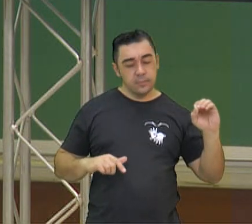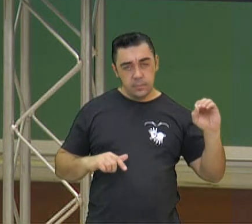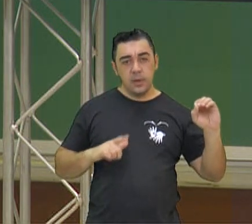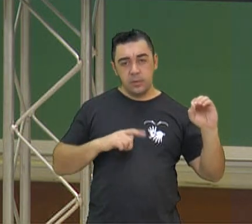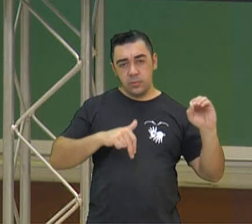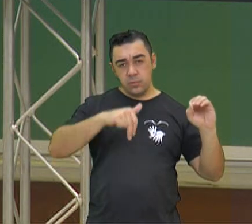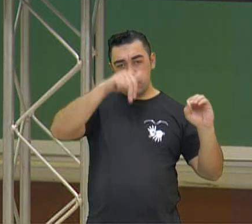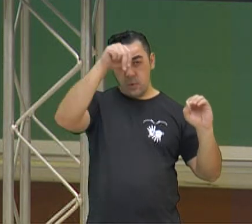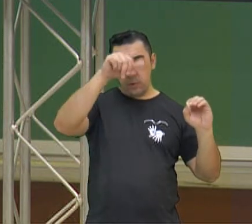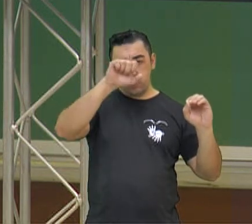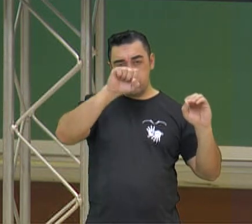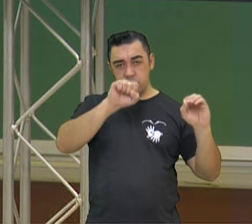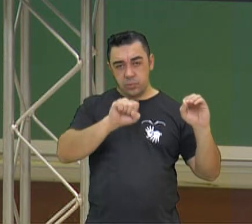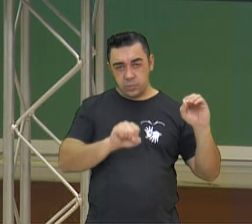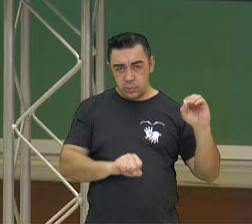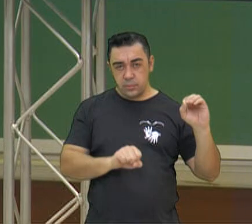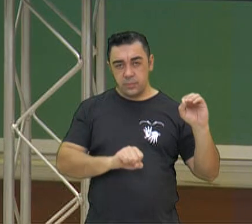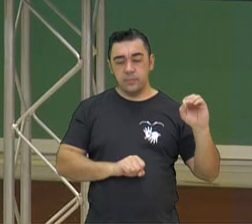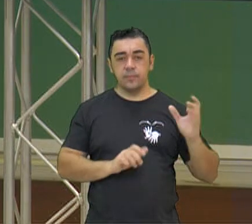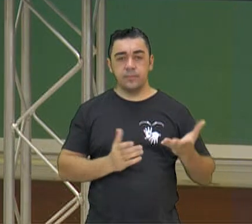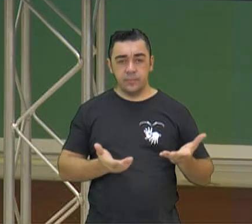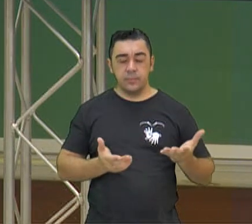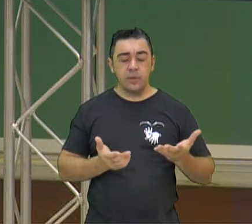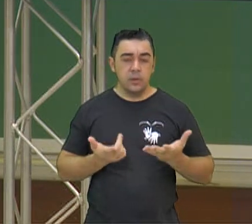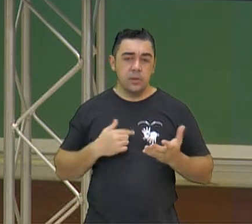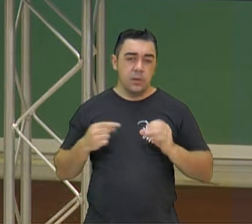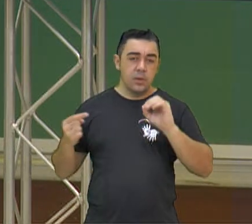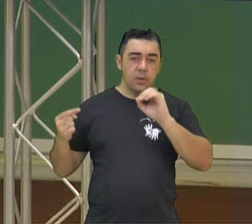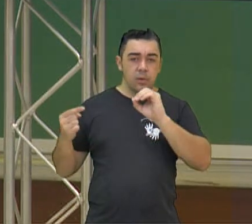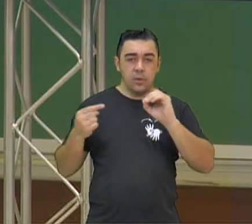Norte, austral é Sul, então